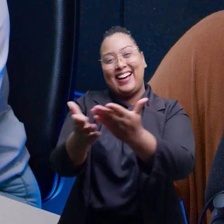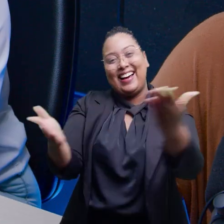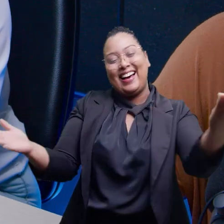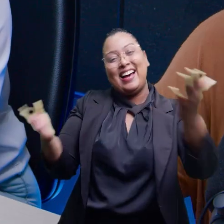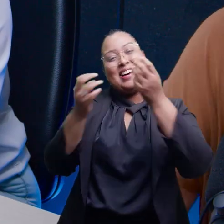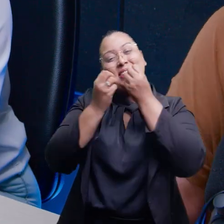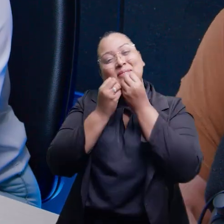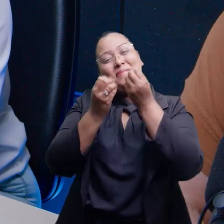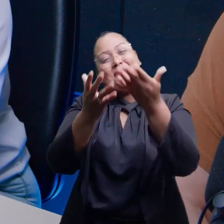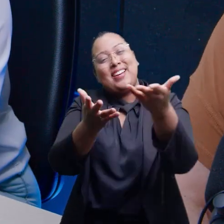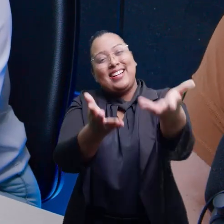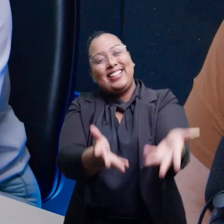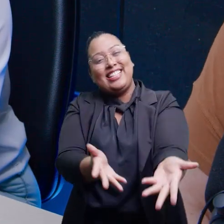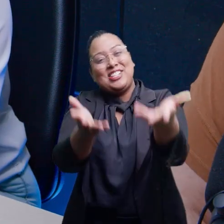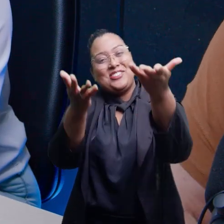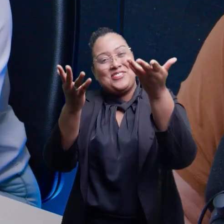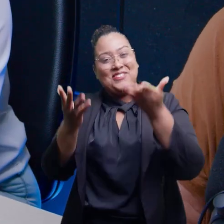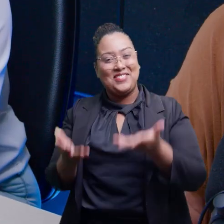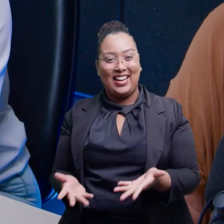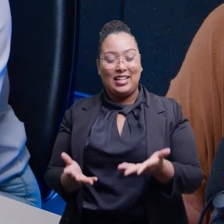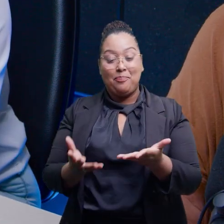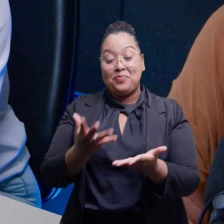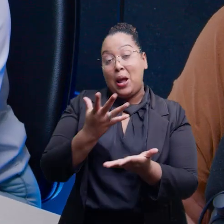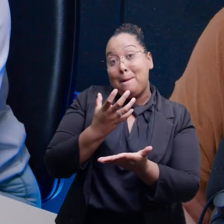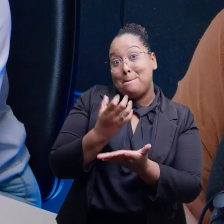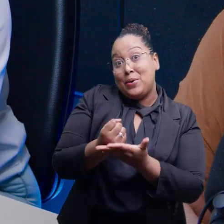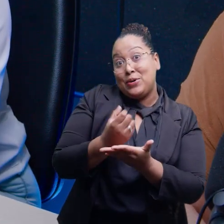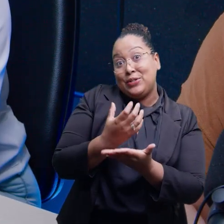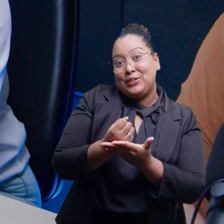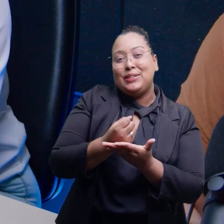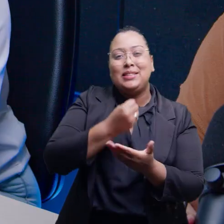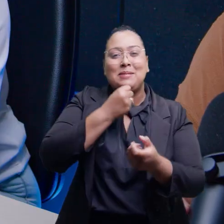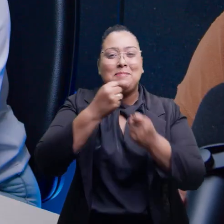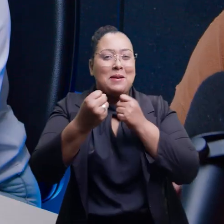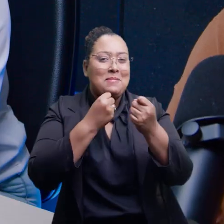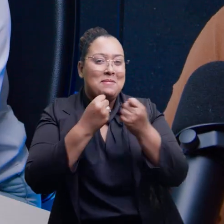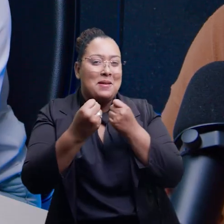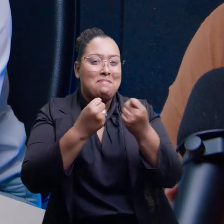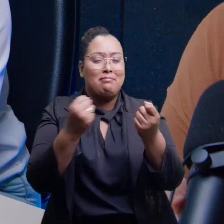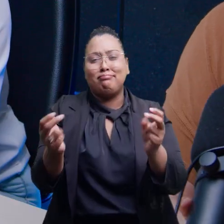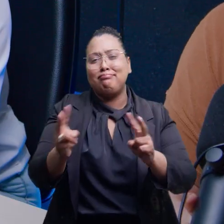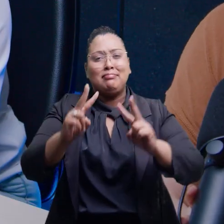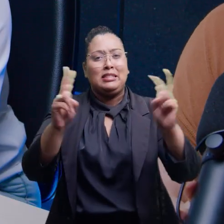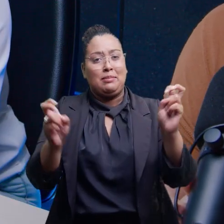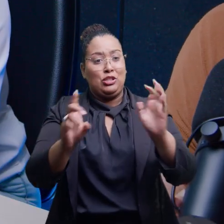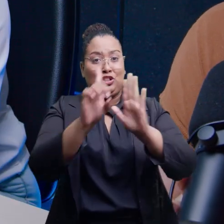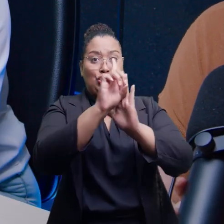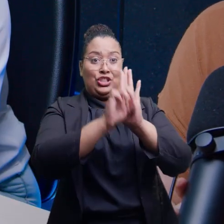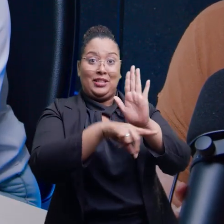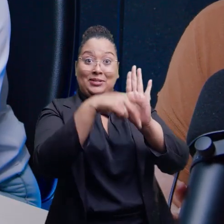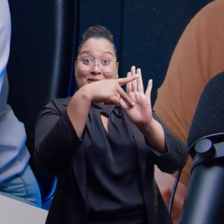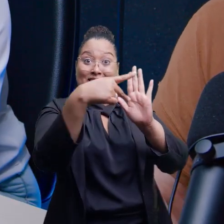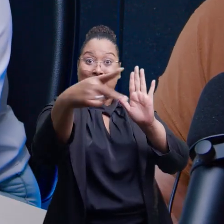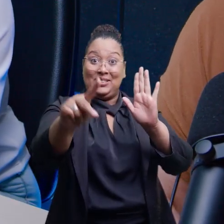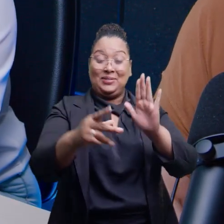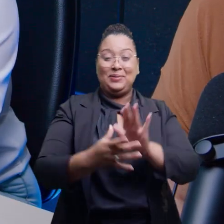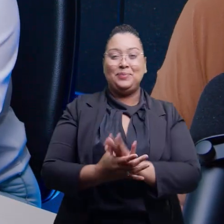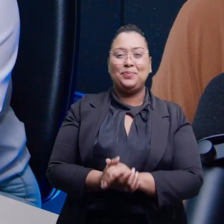Olá, sejam todas bem-vindas e bem-vindos ao nosso podcast, webcast O Direito é